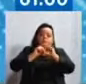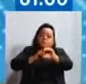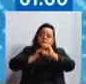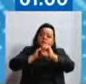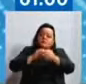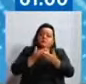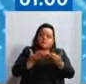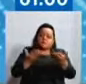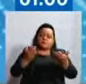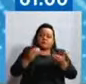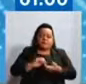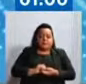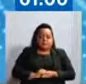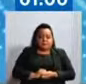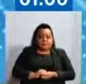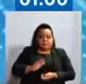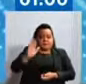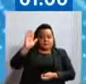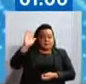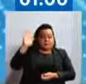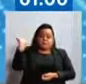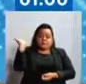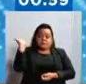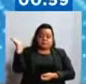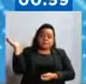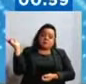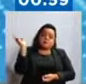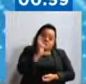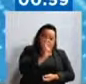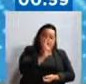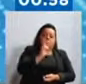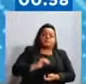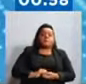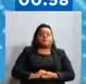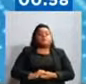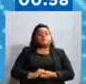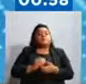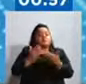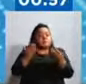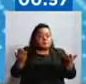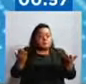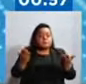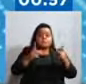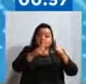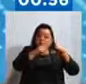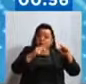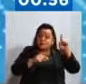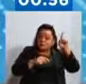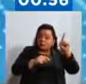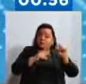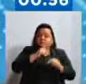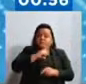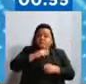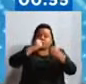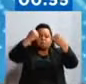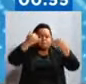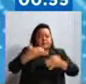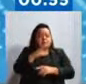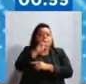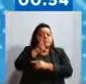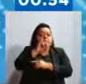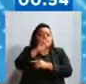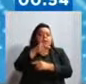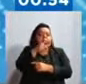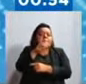Candidato Lindo Maga, só uma tréplica. Em relação a creche, já estive em Brasília, no PAR, no FNDE,